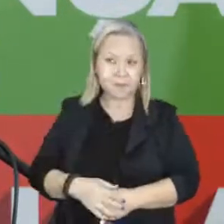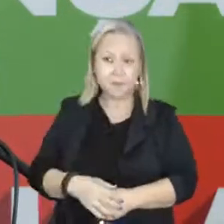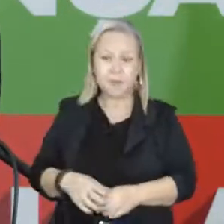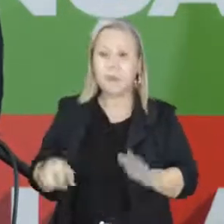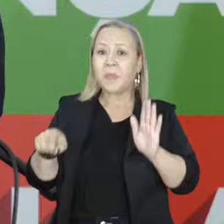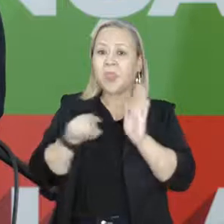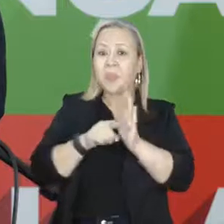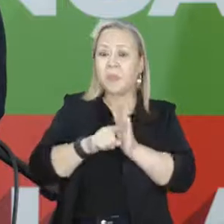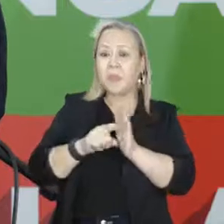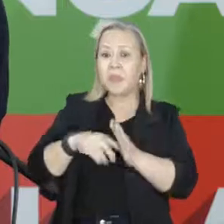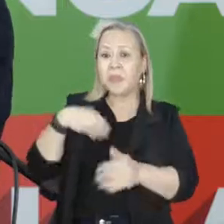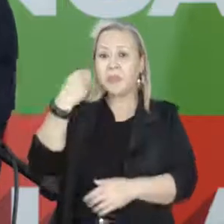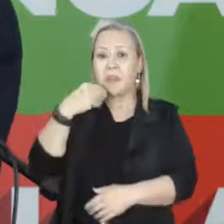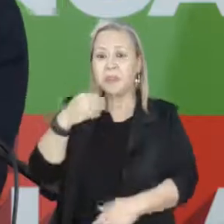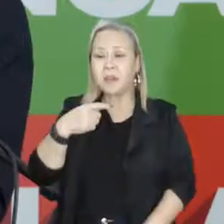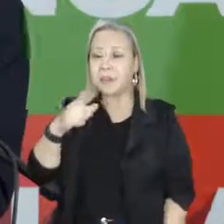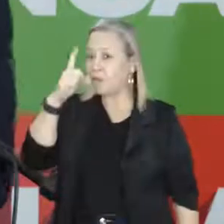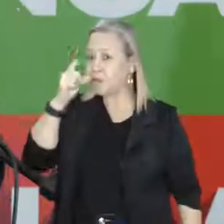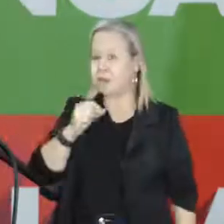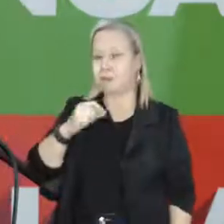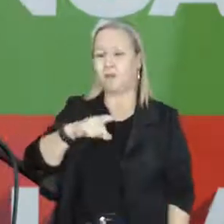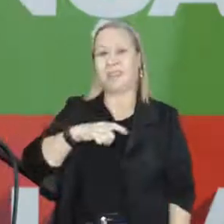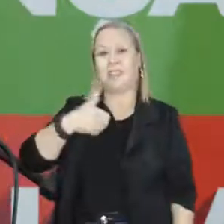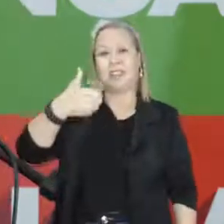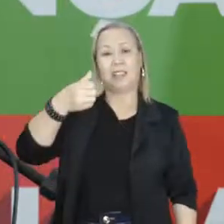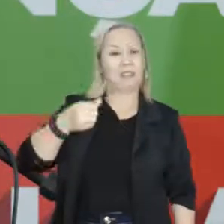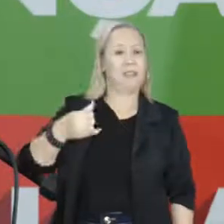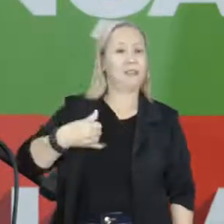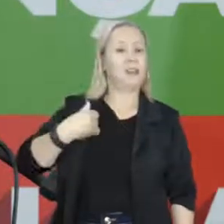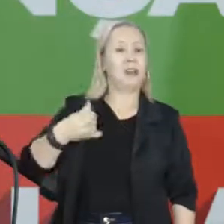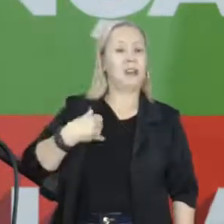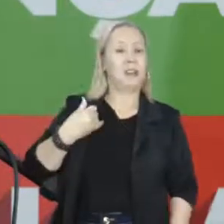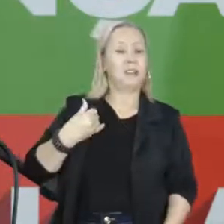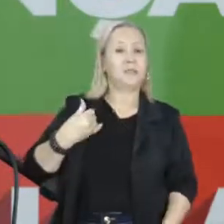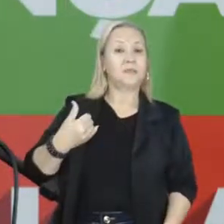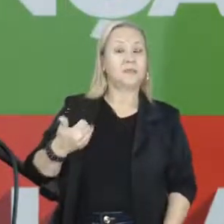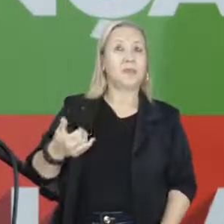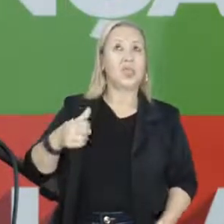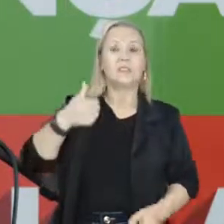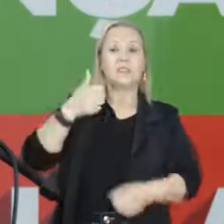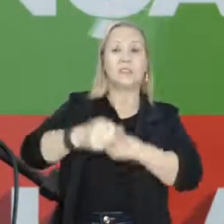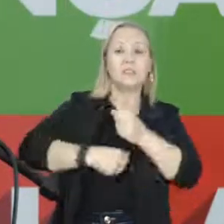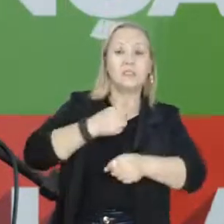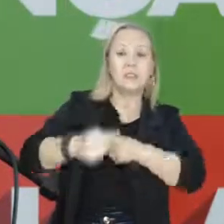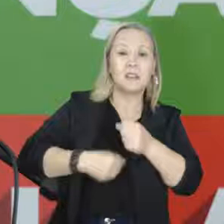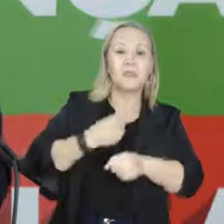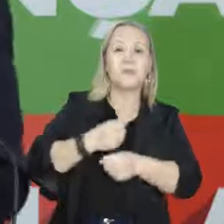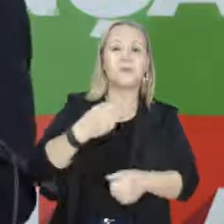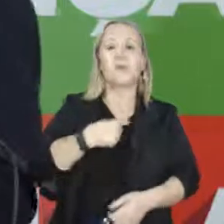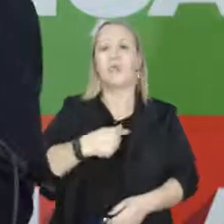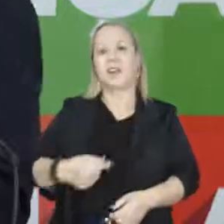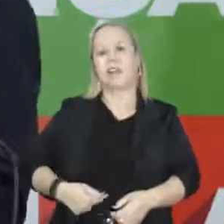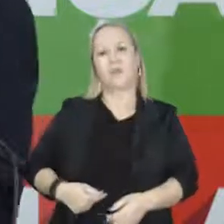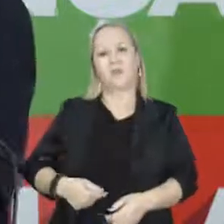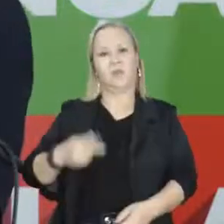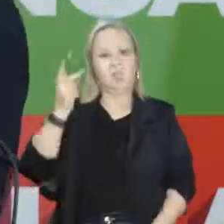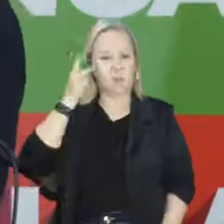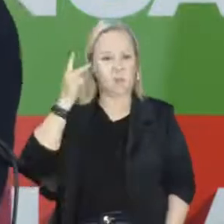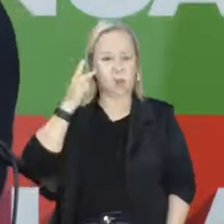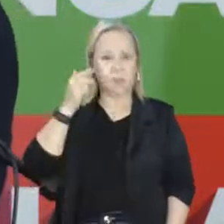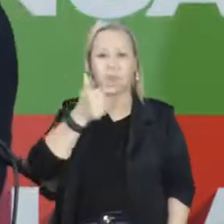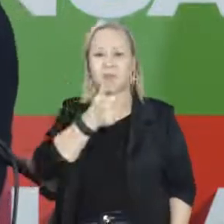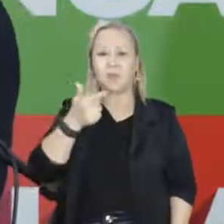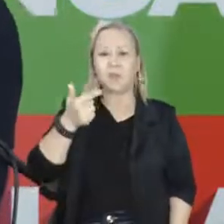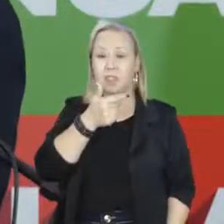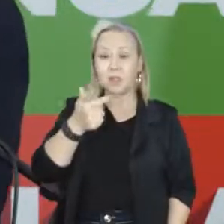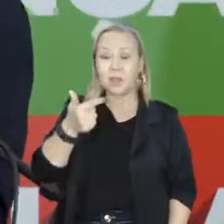Tem 16 anos de governador de São Paulo, mais 6 de vice. São 22 anos governando o estado mais